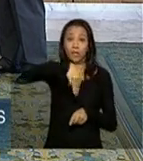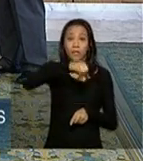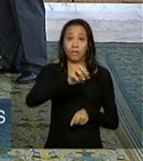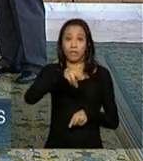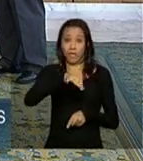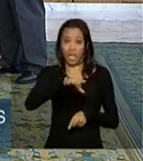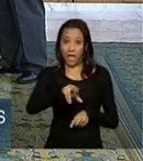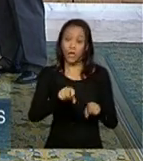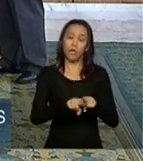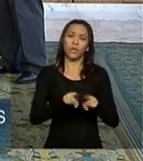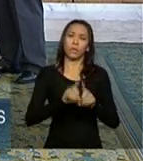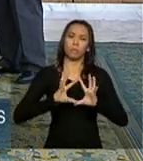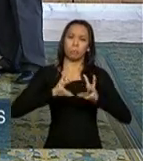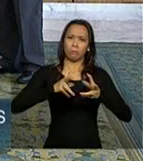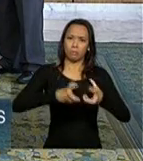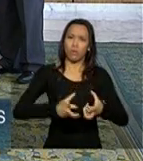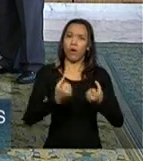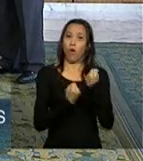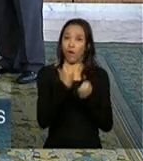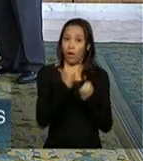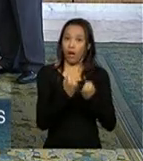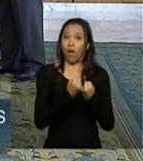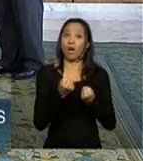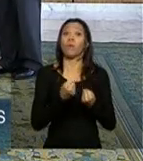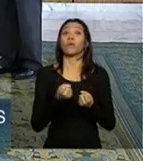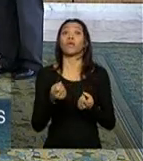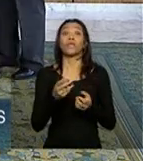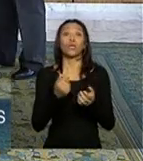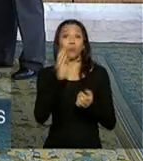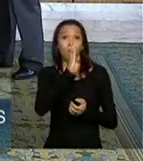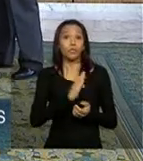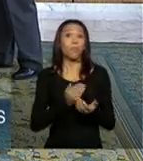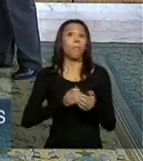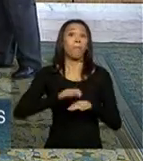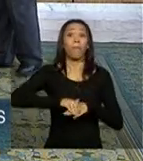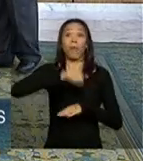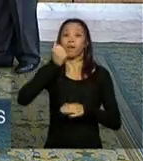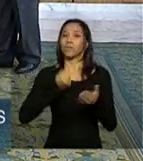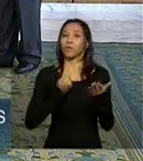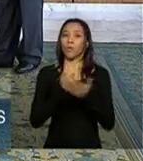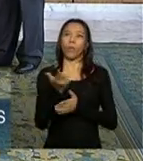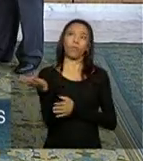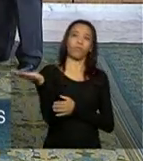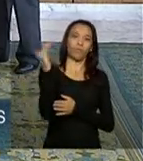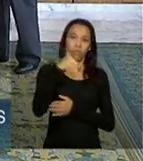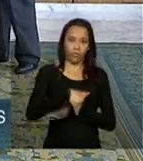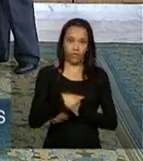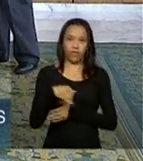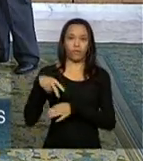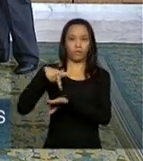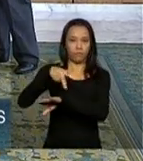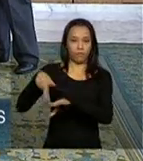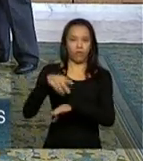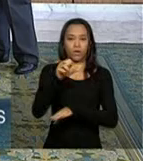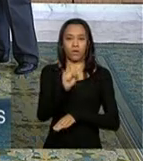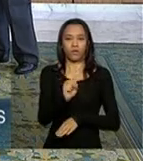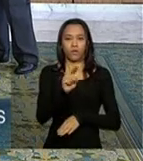Máquinas mecânicas e automóveis são os produtos que o Brasil mais compra da Suécia.